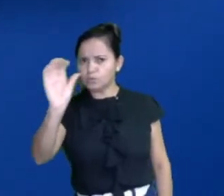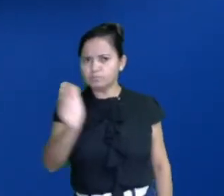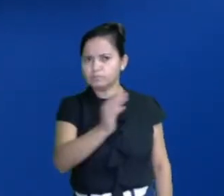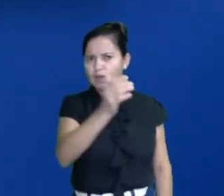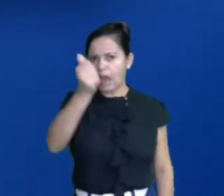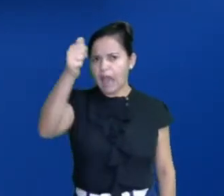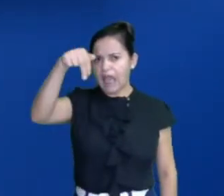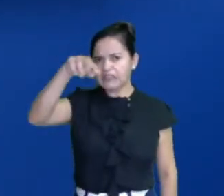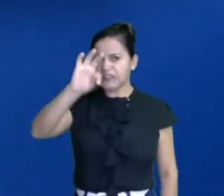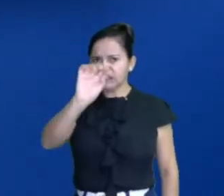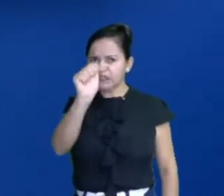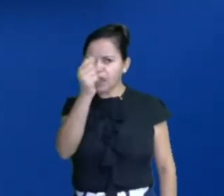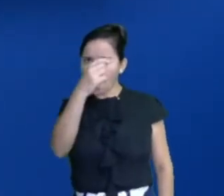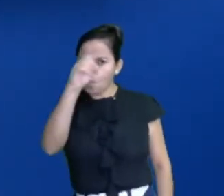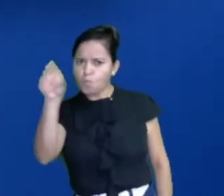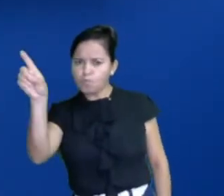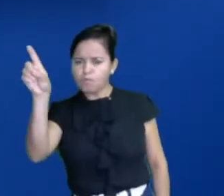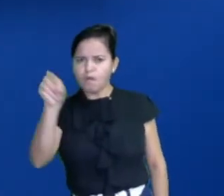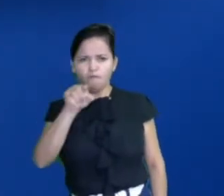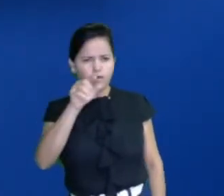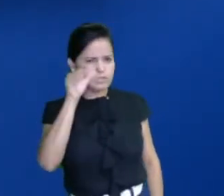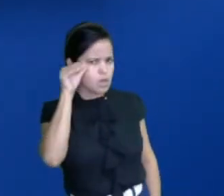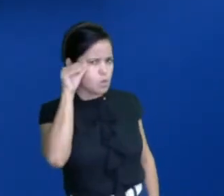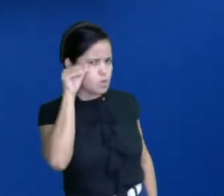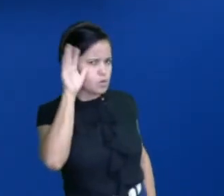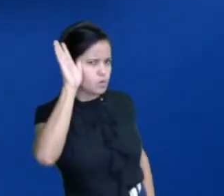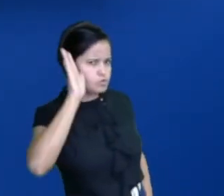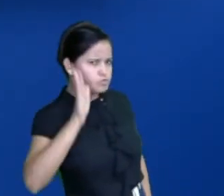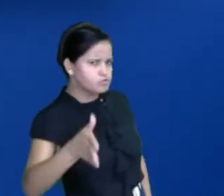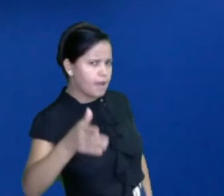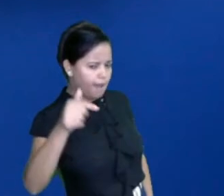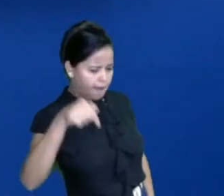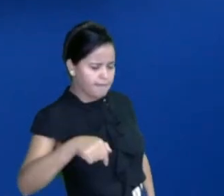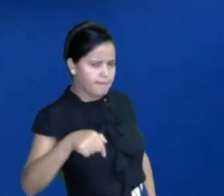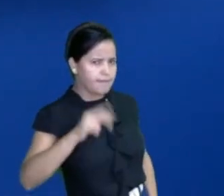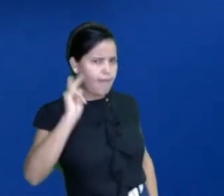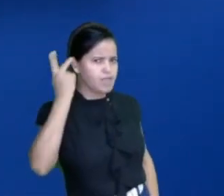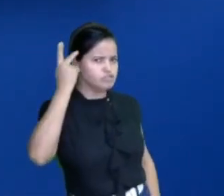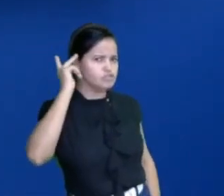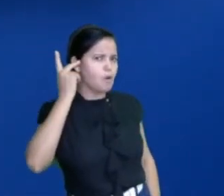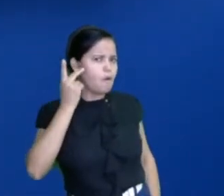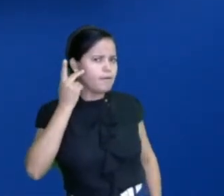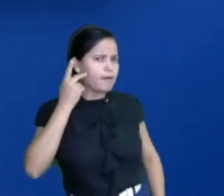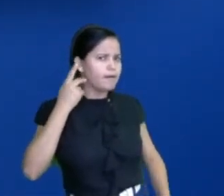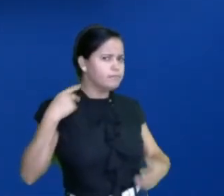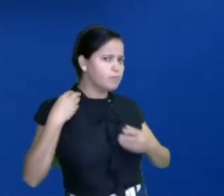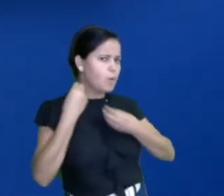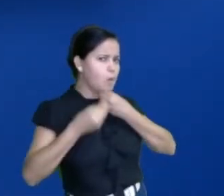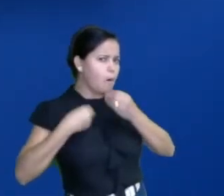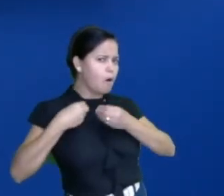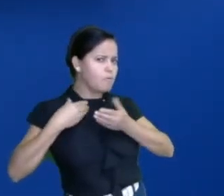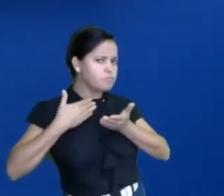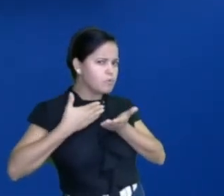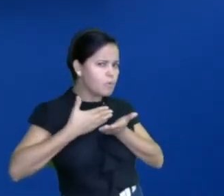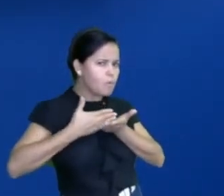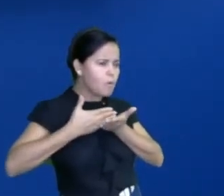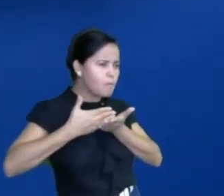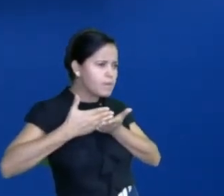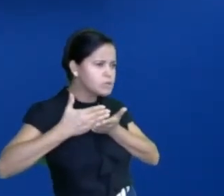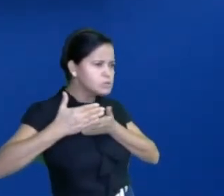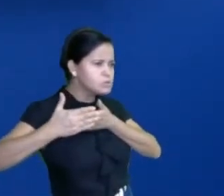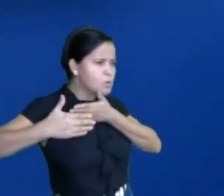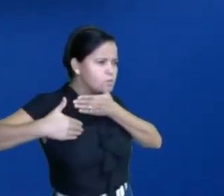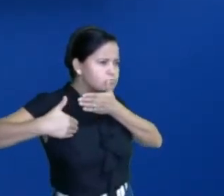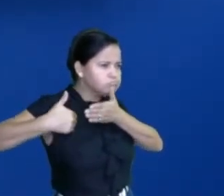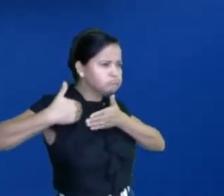a história da sua cidade? Como foi que desenrolou toda esse marco histórico que